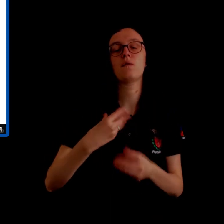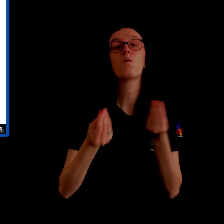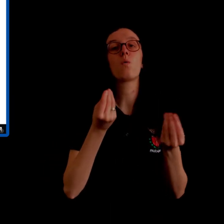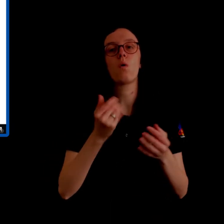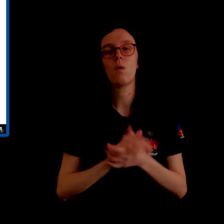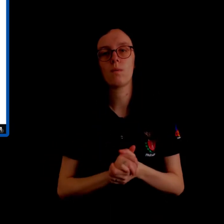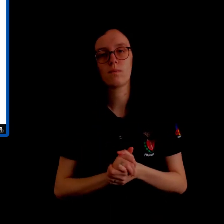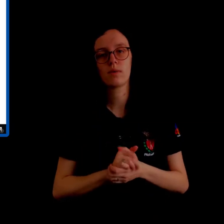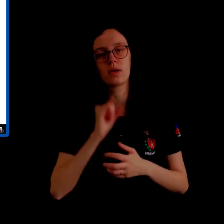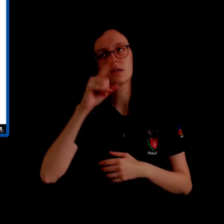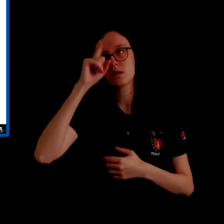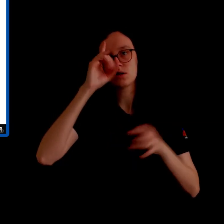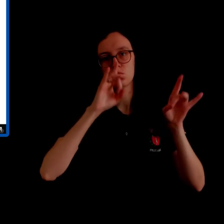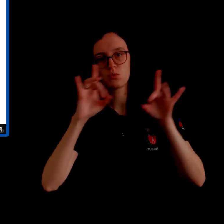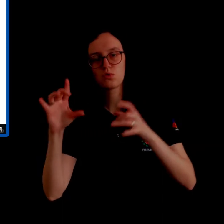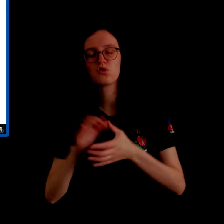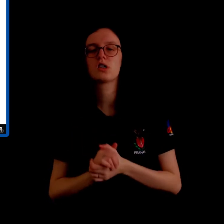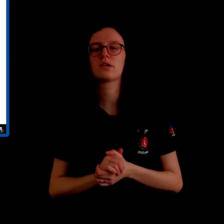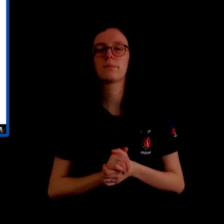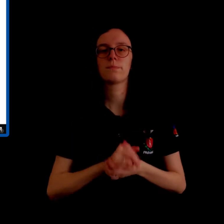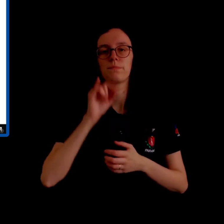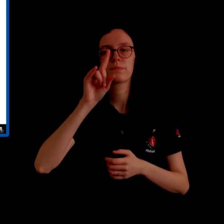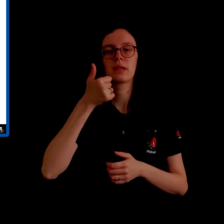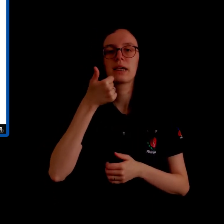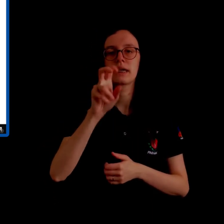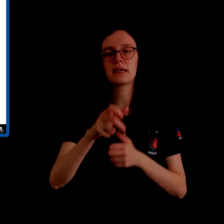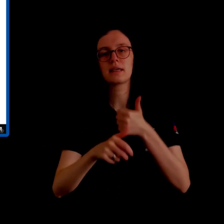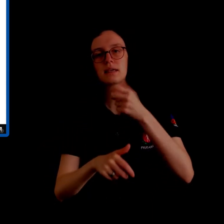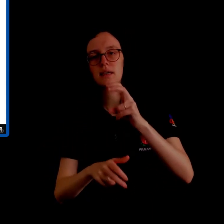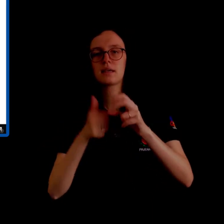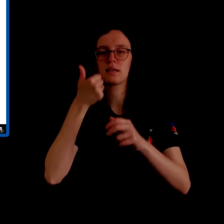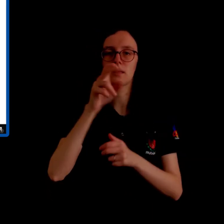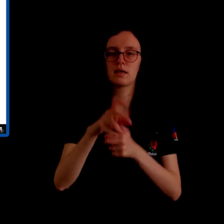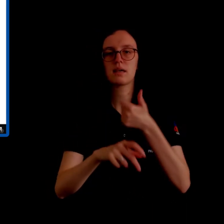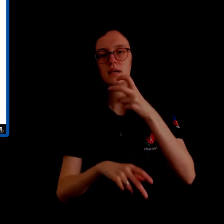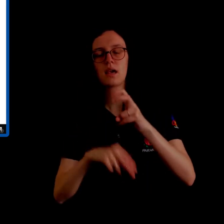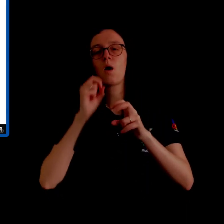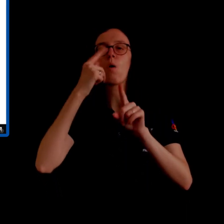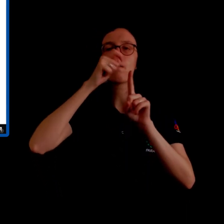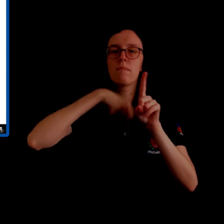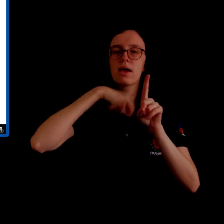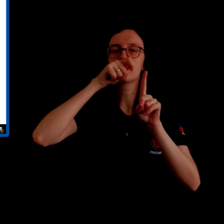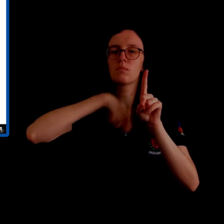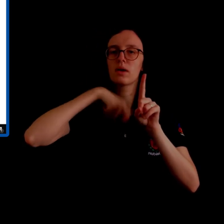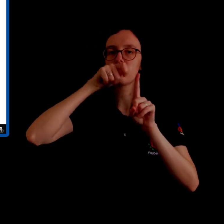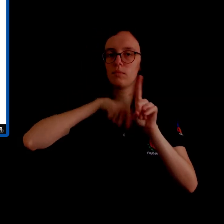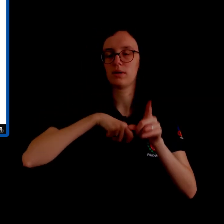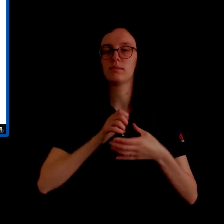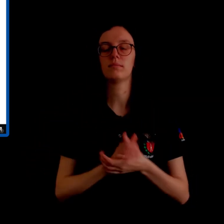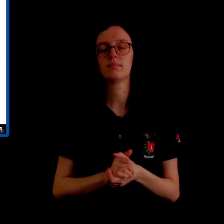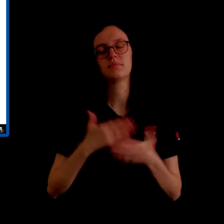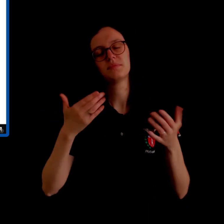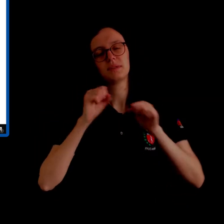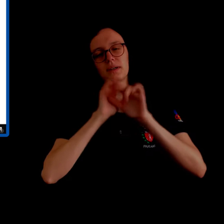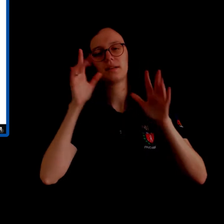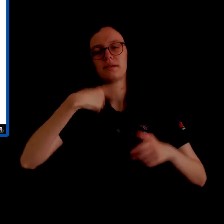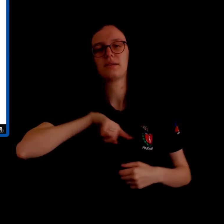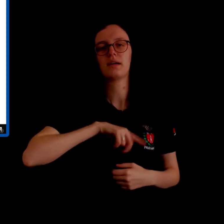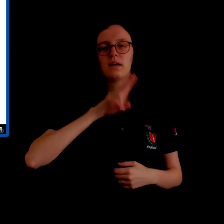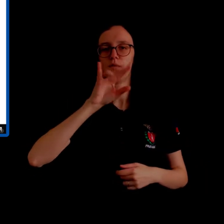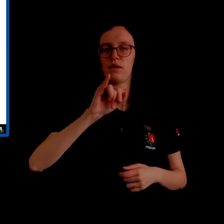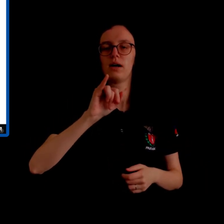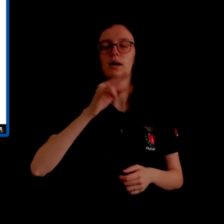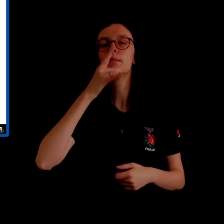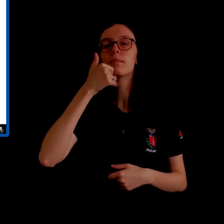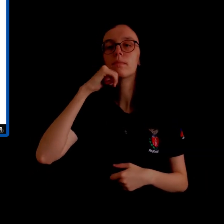é diariamente, se é quinzenalmente ou se é mensalmente. Tá? E aí é claro que a gente vai instruir o pai